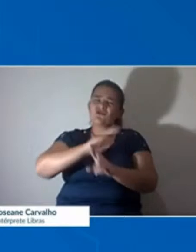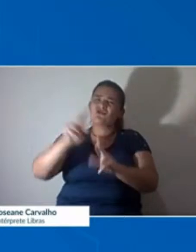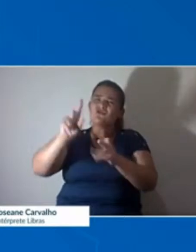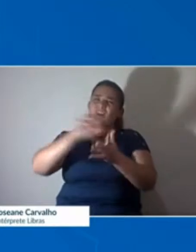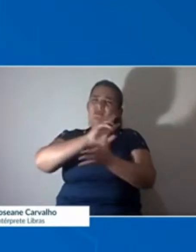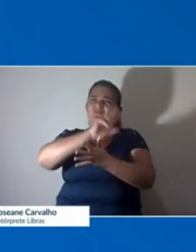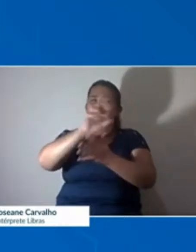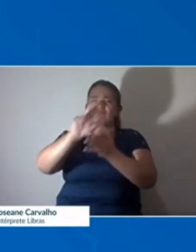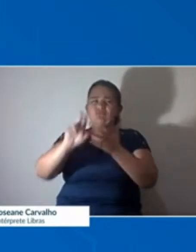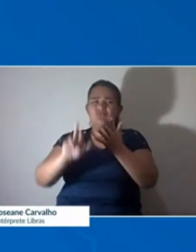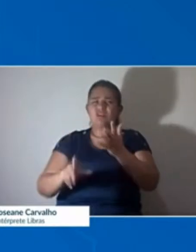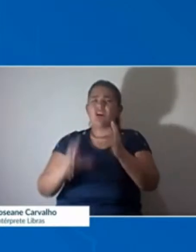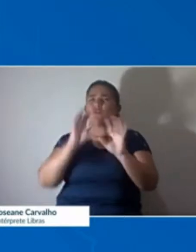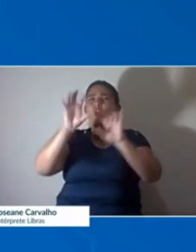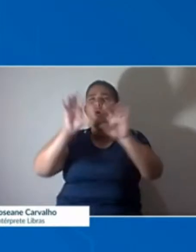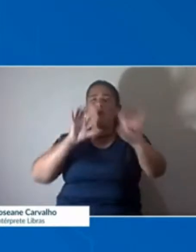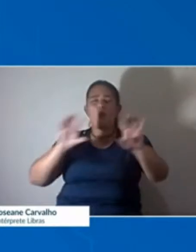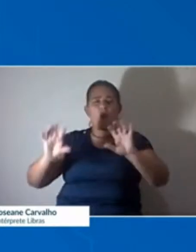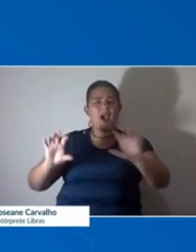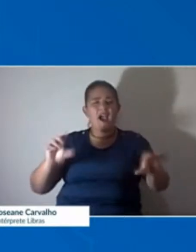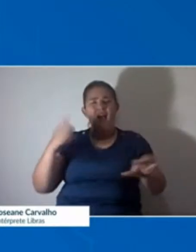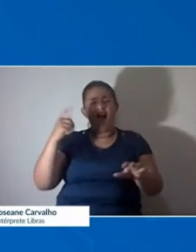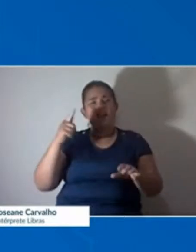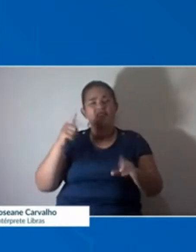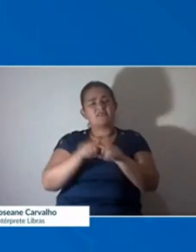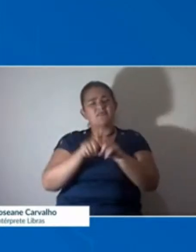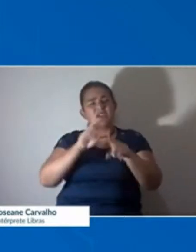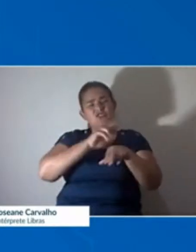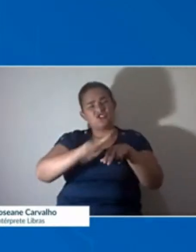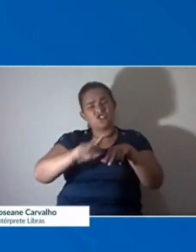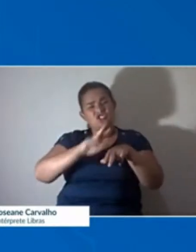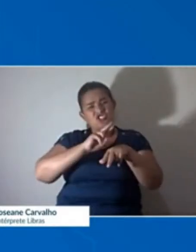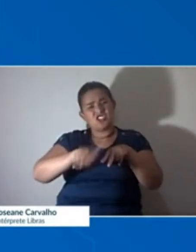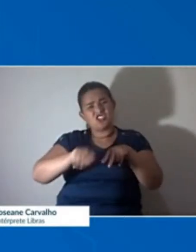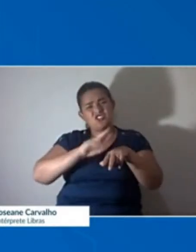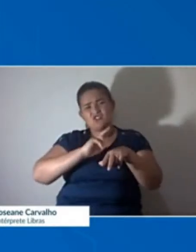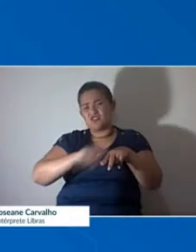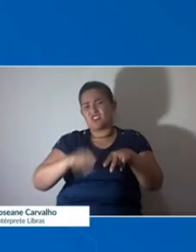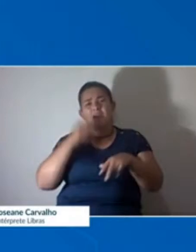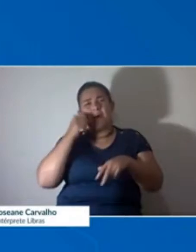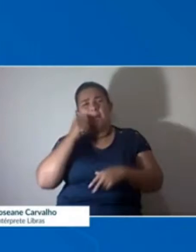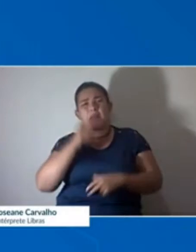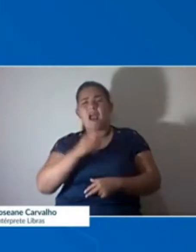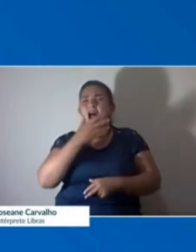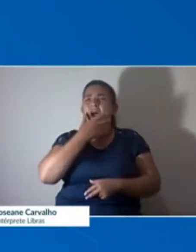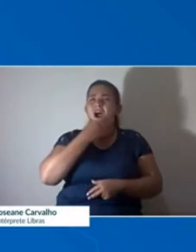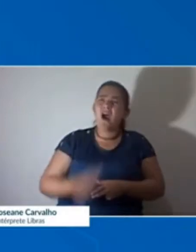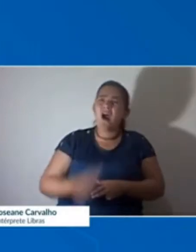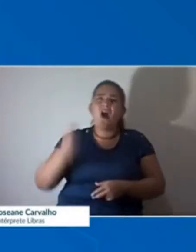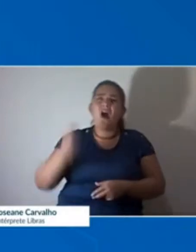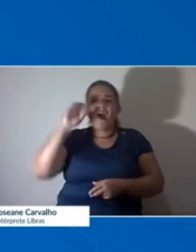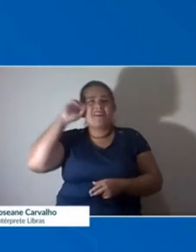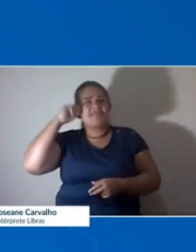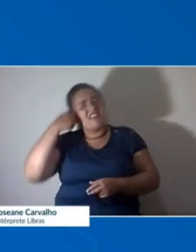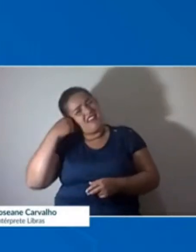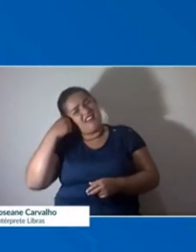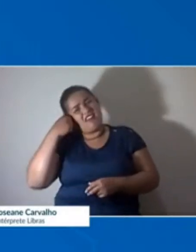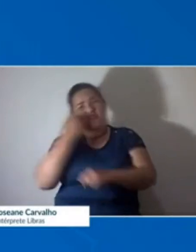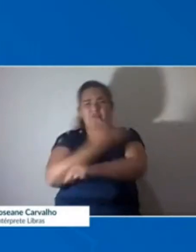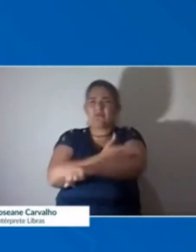de temática, pela questão de gênero, pela questão de sexualidade, pela questão étnico-racial, não é? Pela